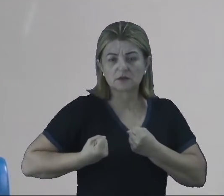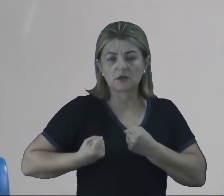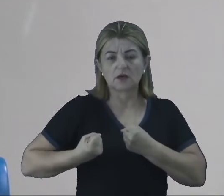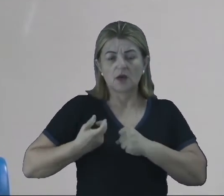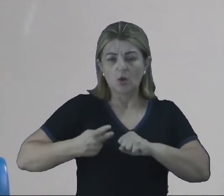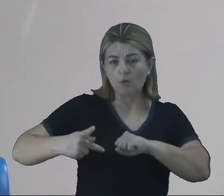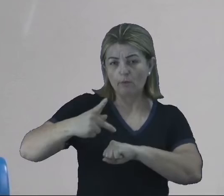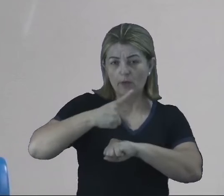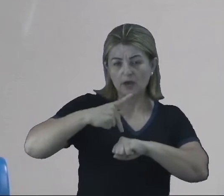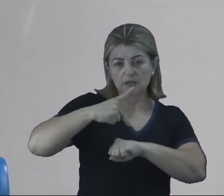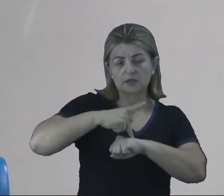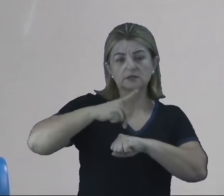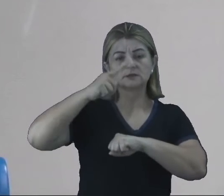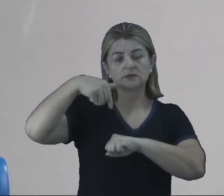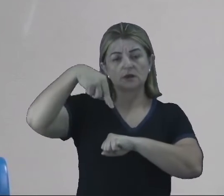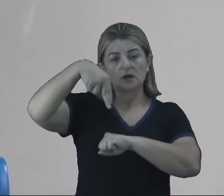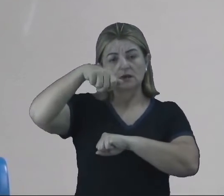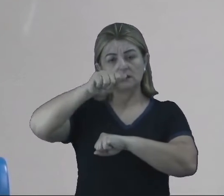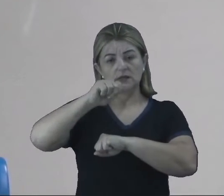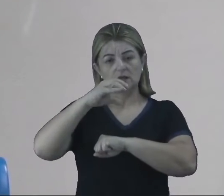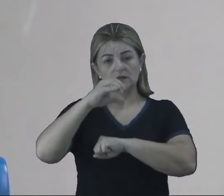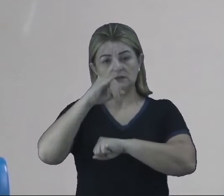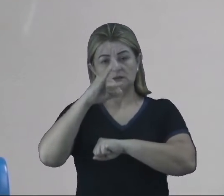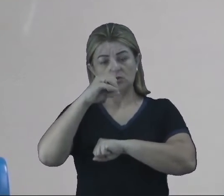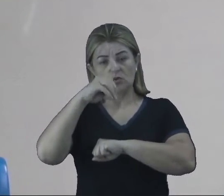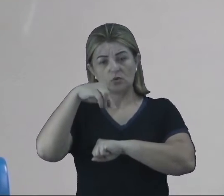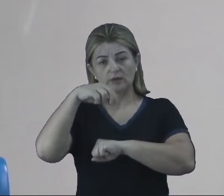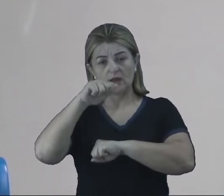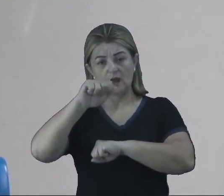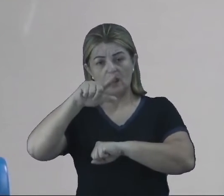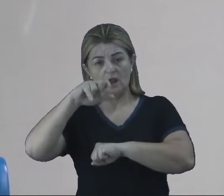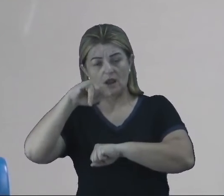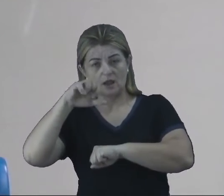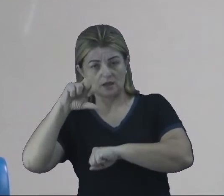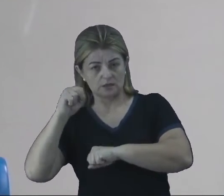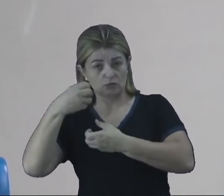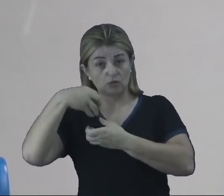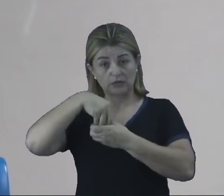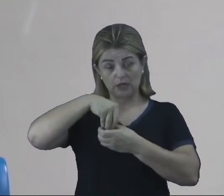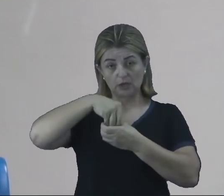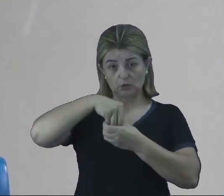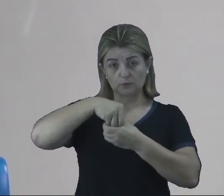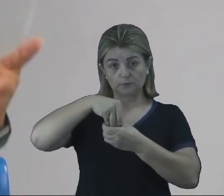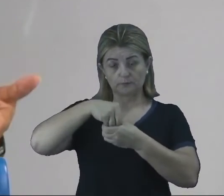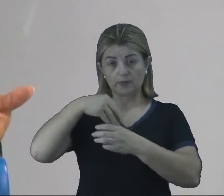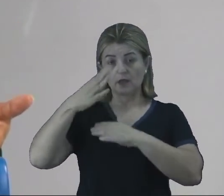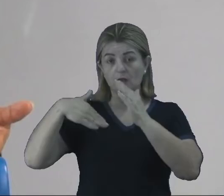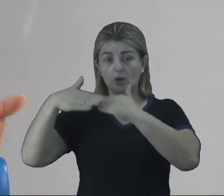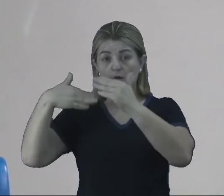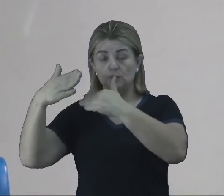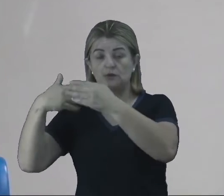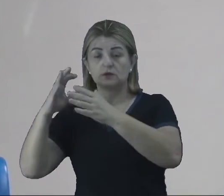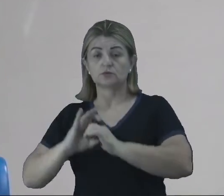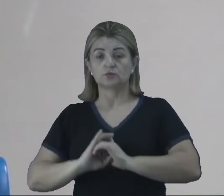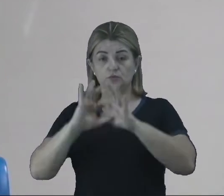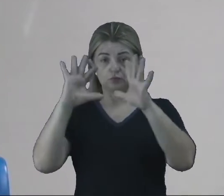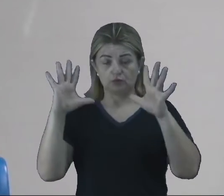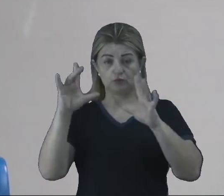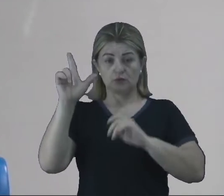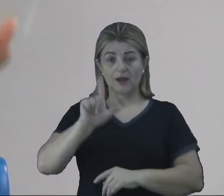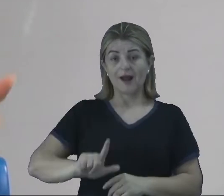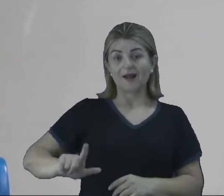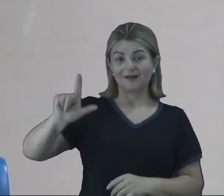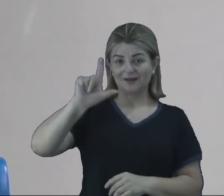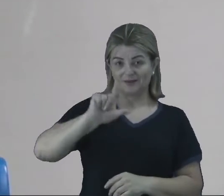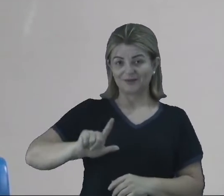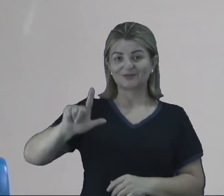questões são cobradas. Às vezes, estudar o conteúdo, que é muito importante, não é suficiente se você não sabe aplicar esse